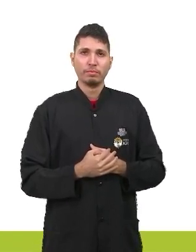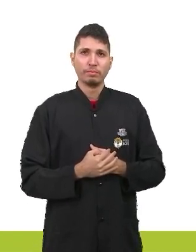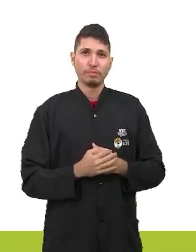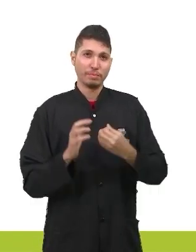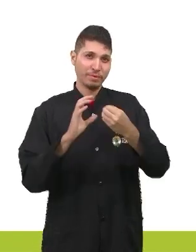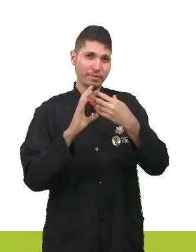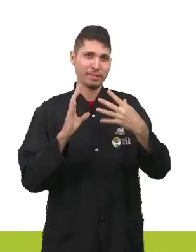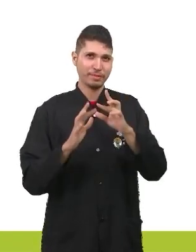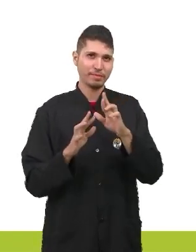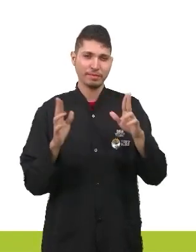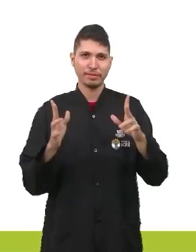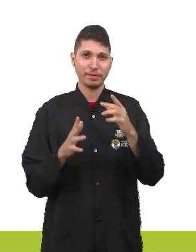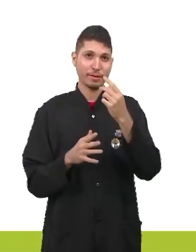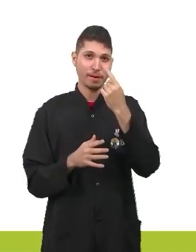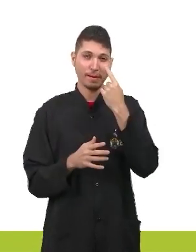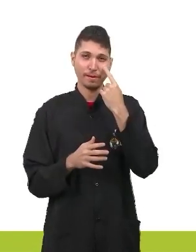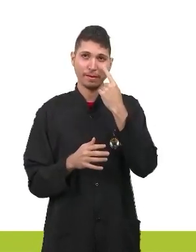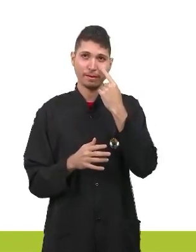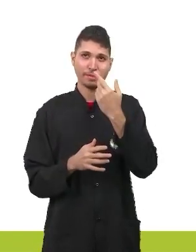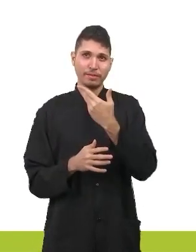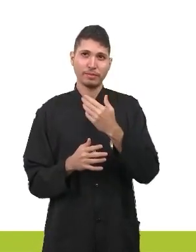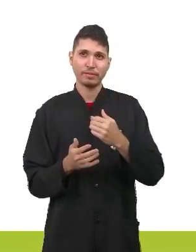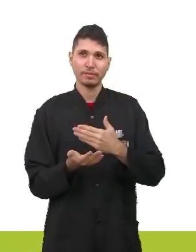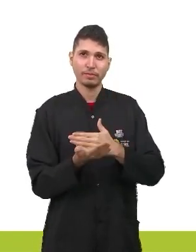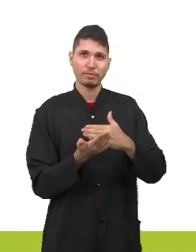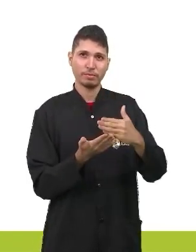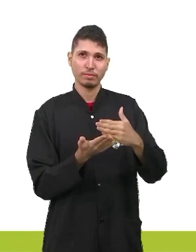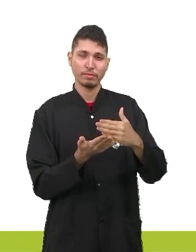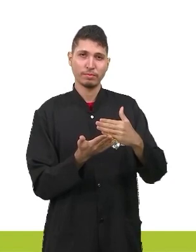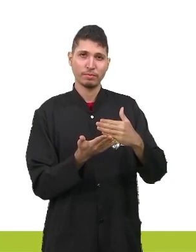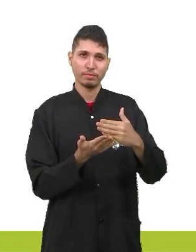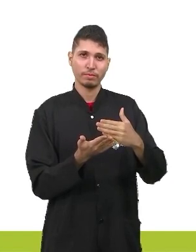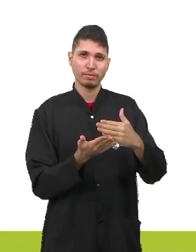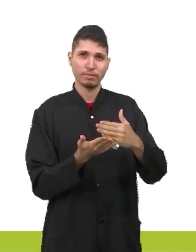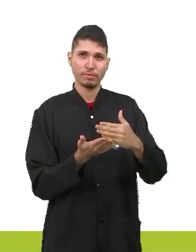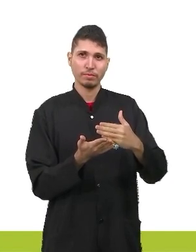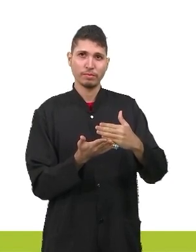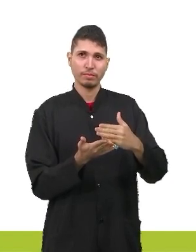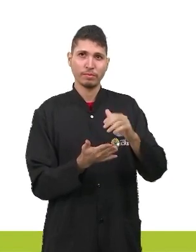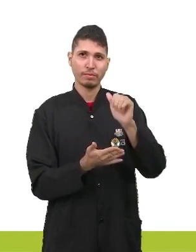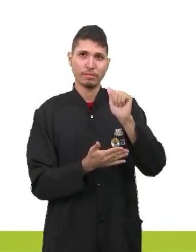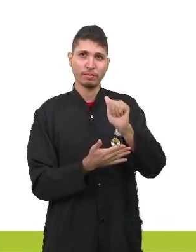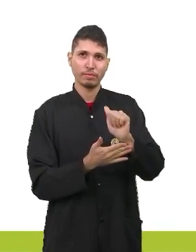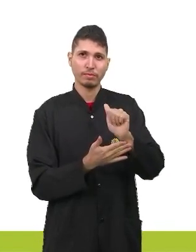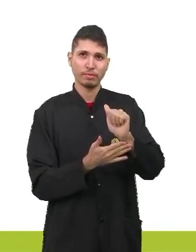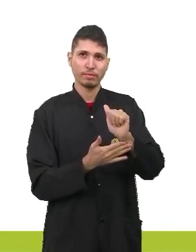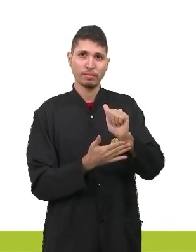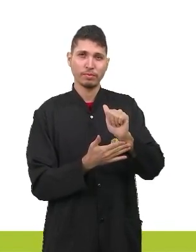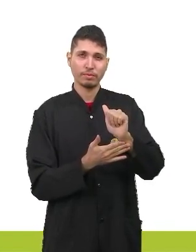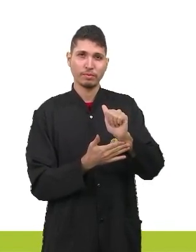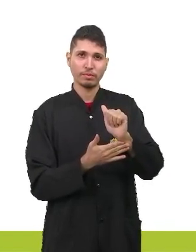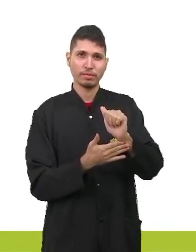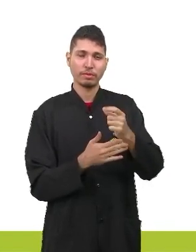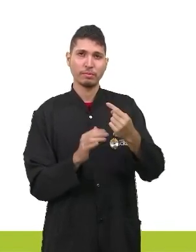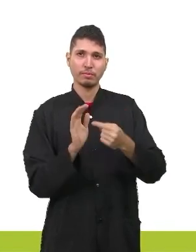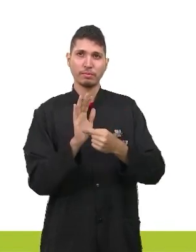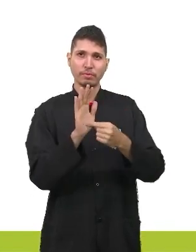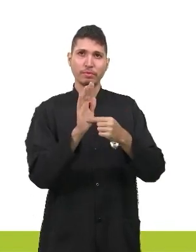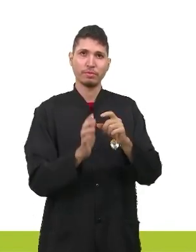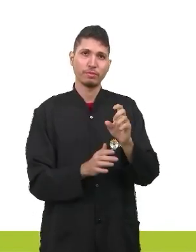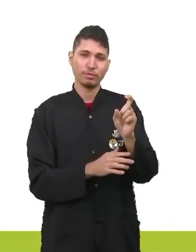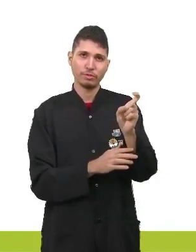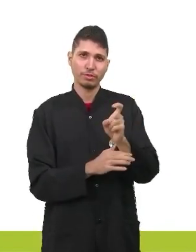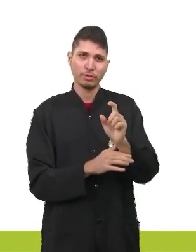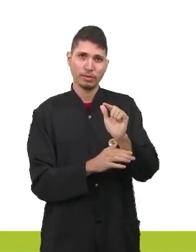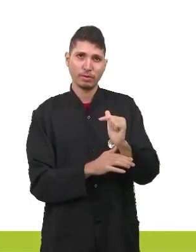exatamente quem são as posições. Vamos entender o seguinte, ó, começa sempre pelo A, que no caso aqui o x ao quadrado, né? Então, automaticamente, esse cara